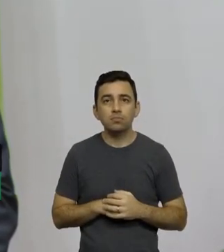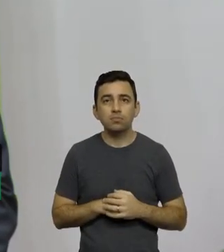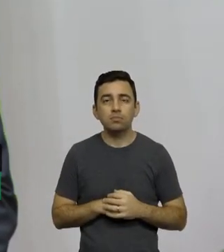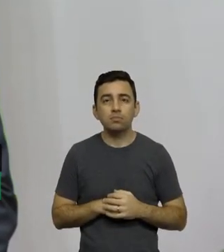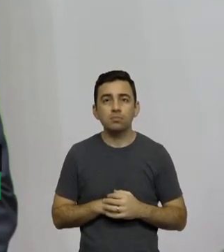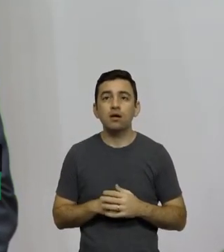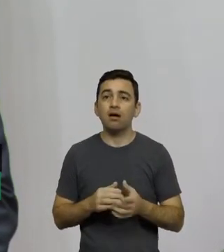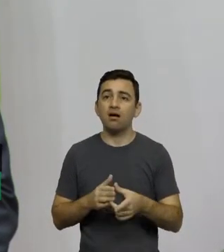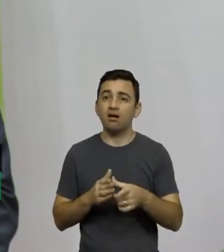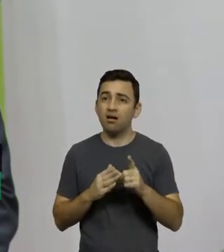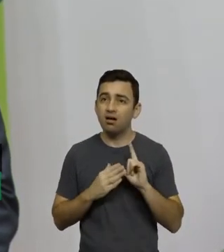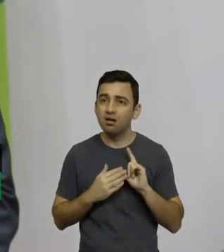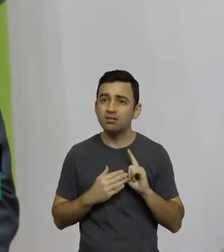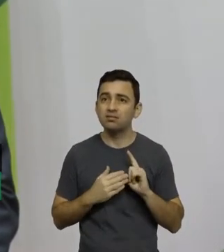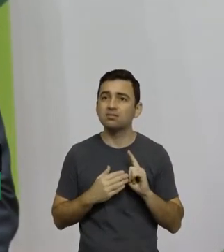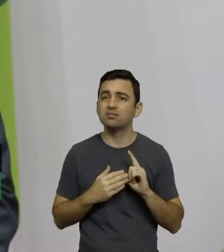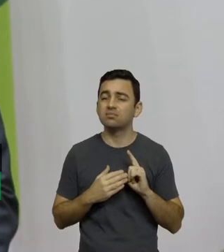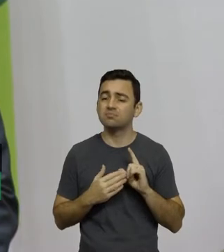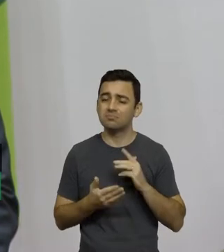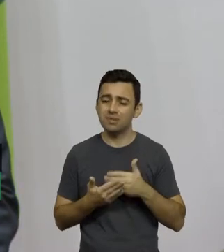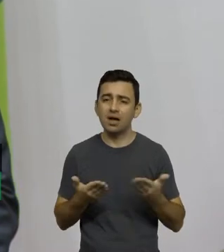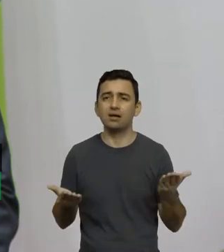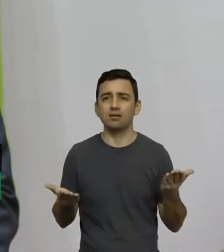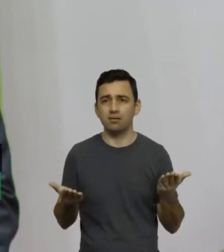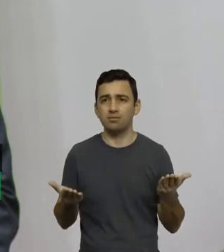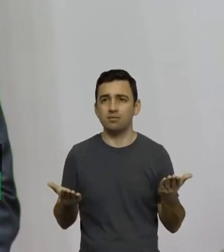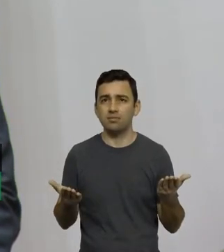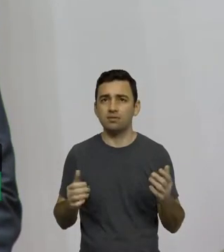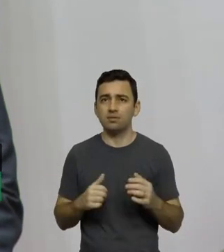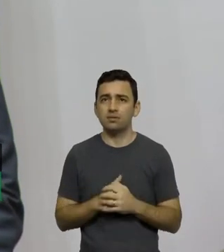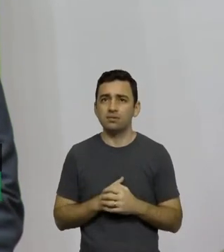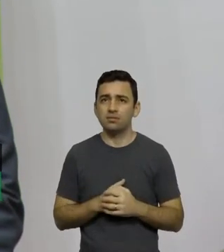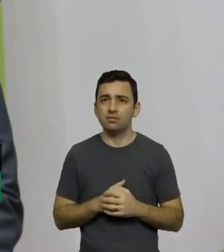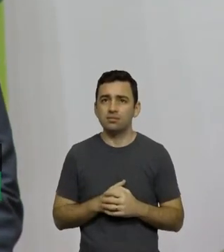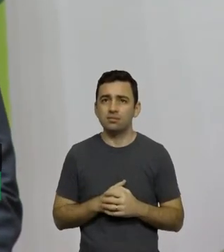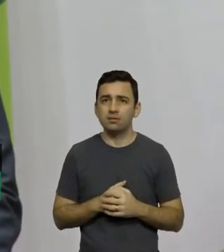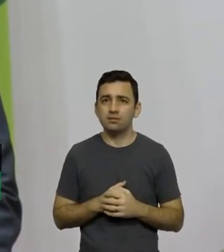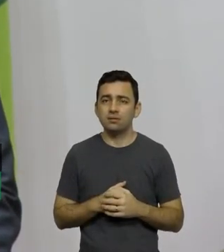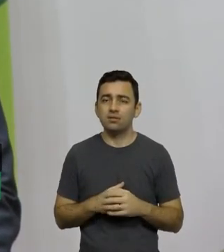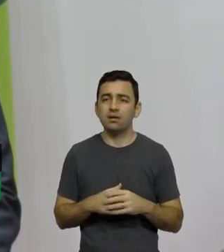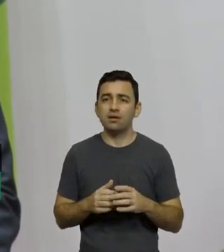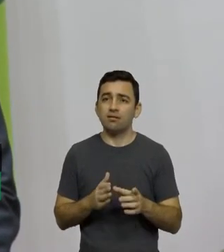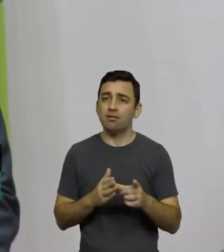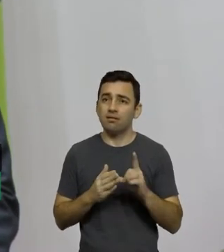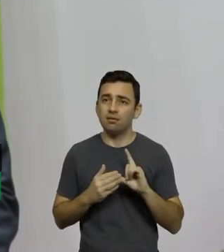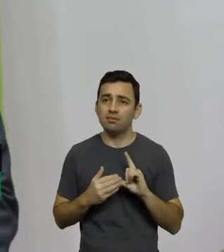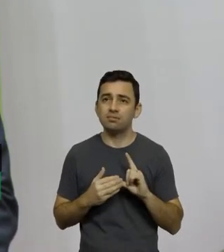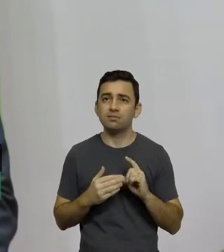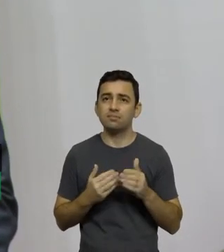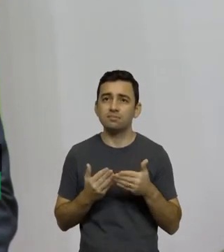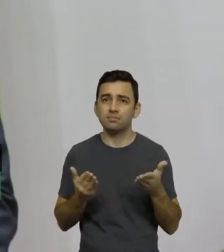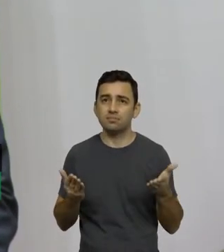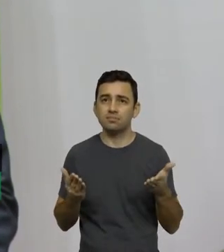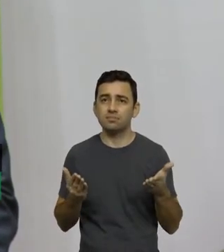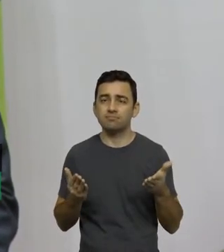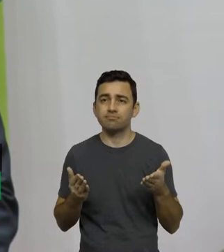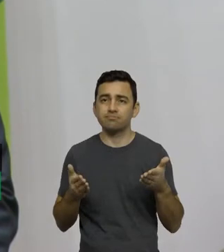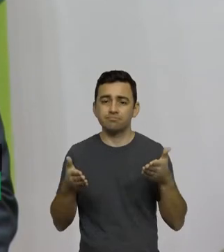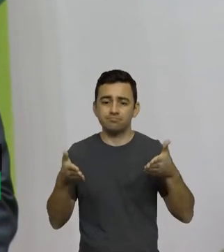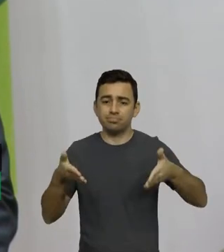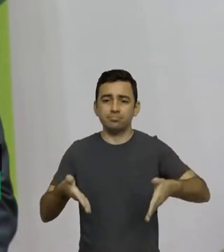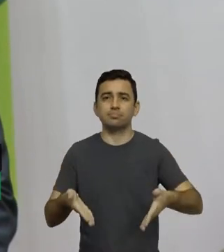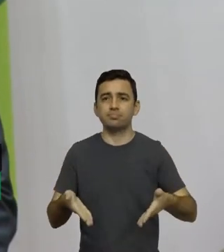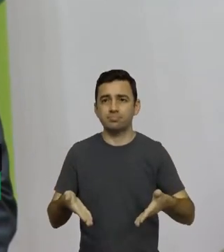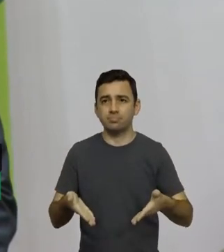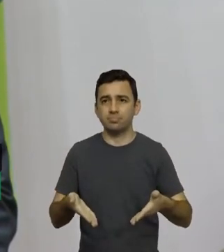que seja tarde, antes de colocar uma lápide fria em cima, como eu disse, não